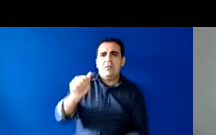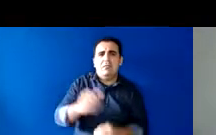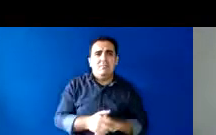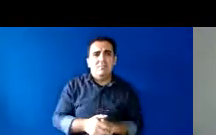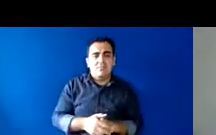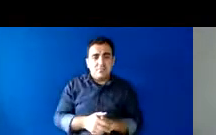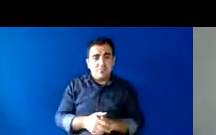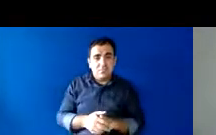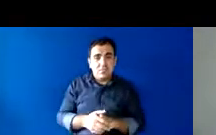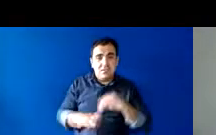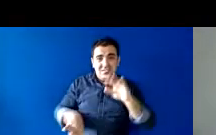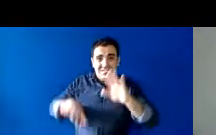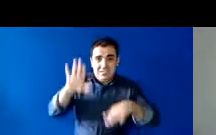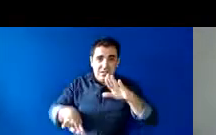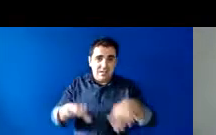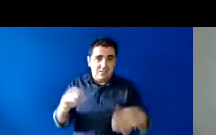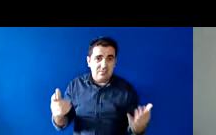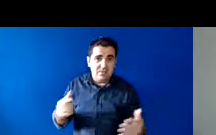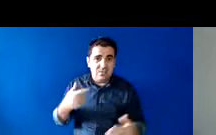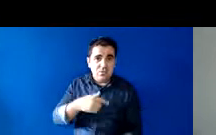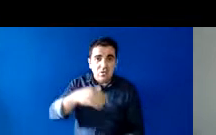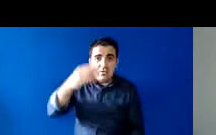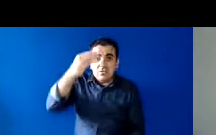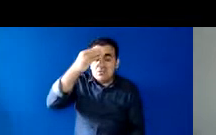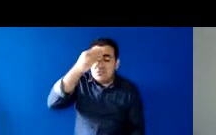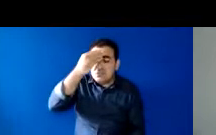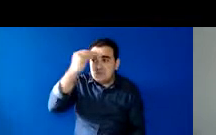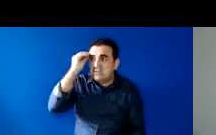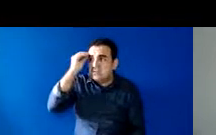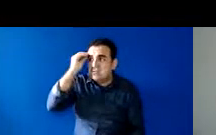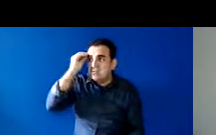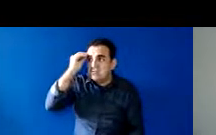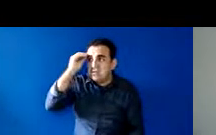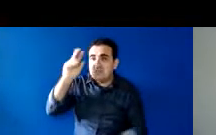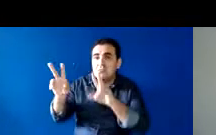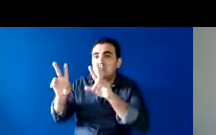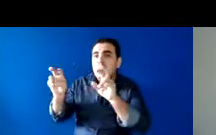E muitas vezes nós esquecemos, às vezes, de abordar